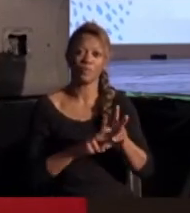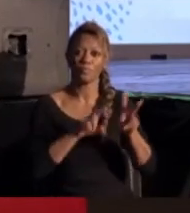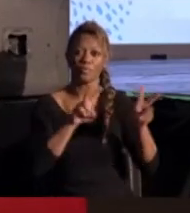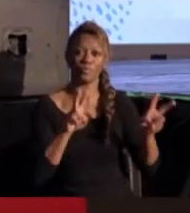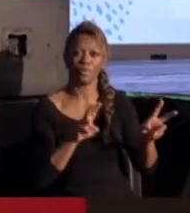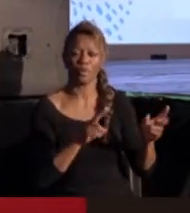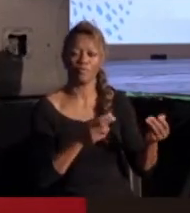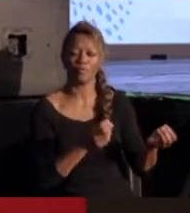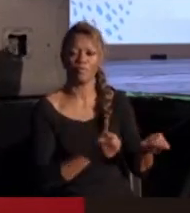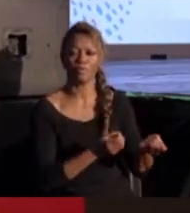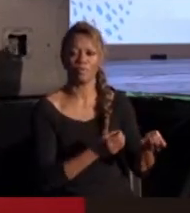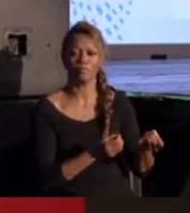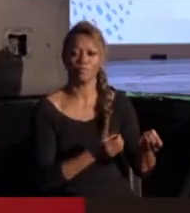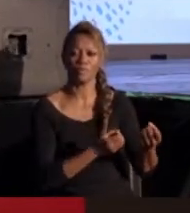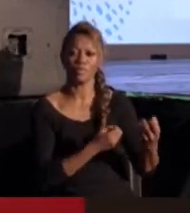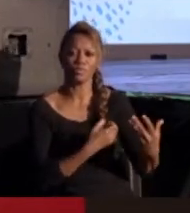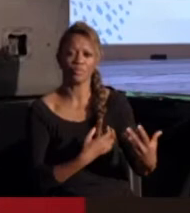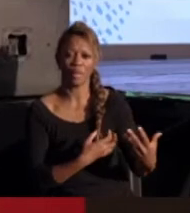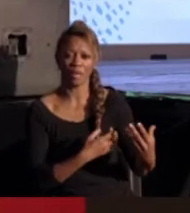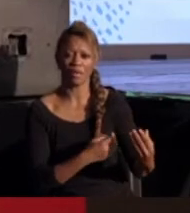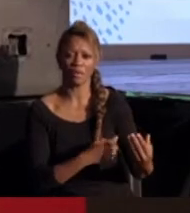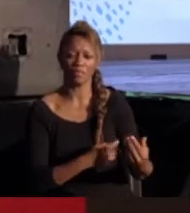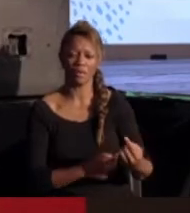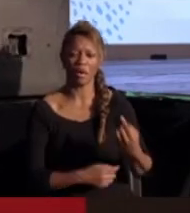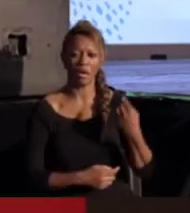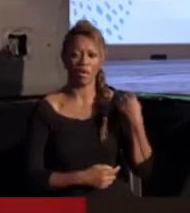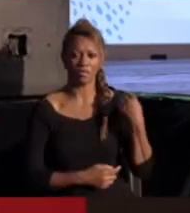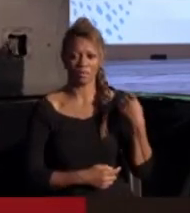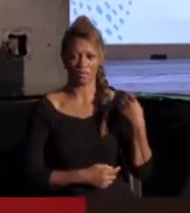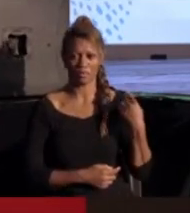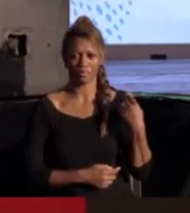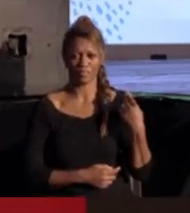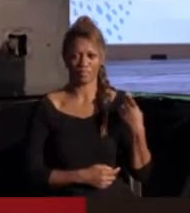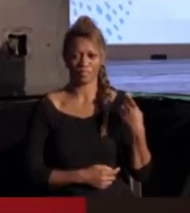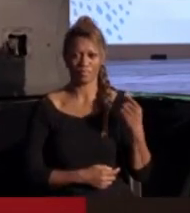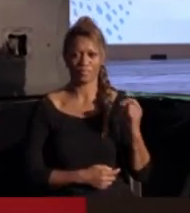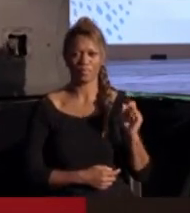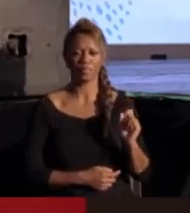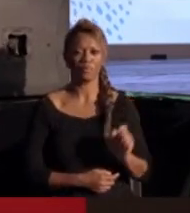quando ele foi me colocado há um tempo atrás,